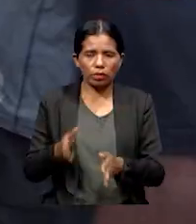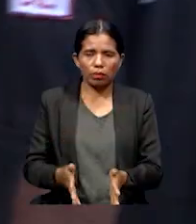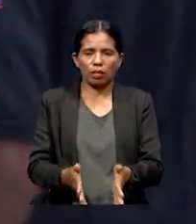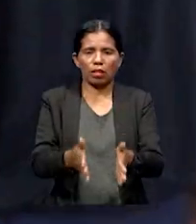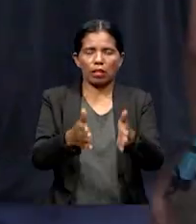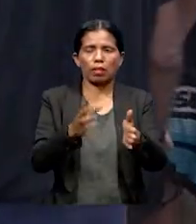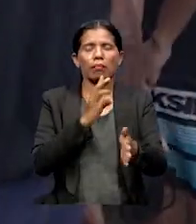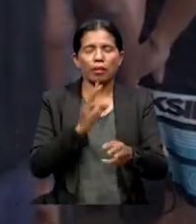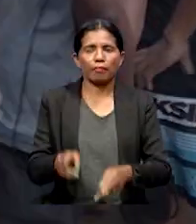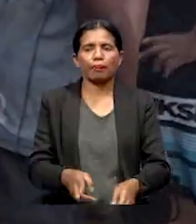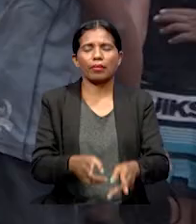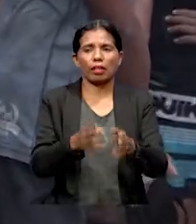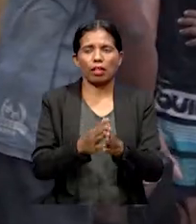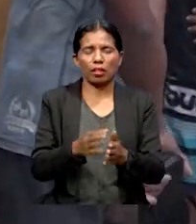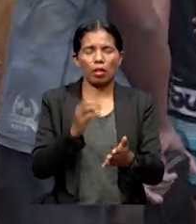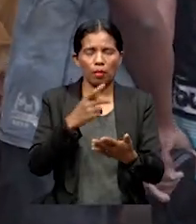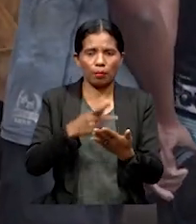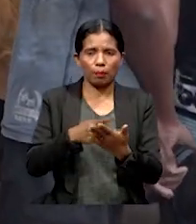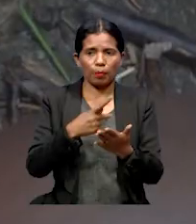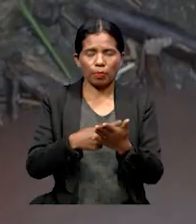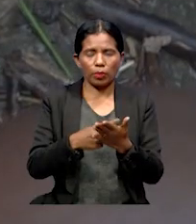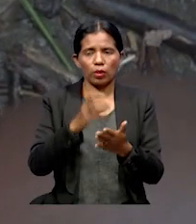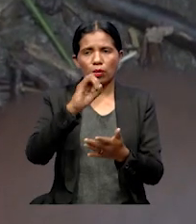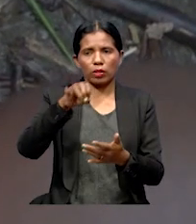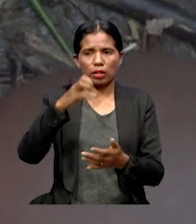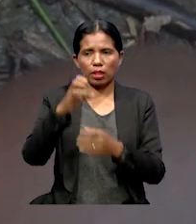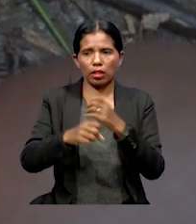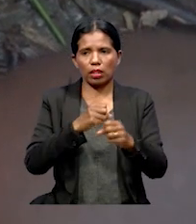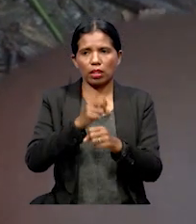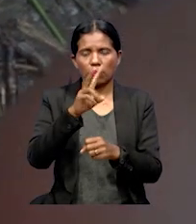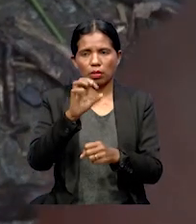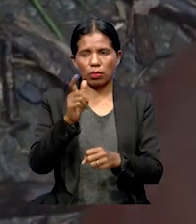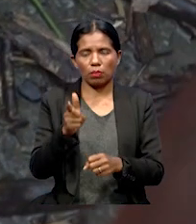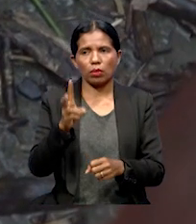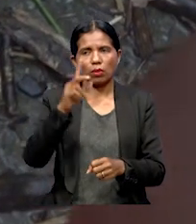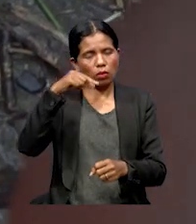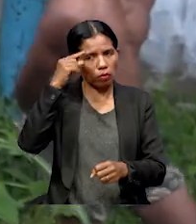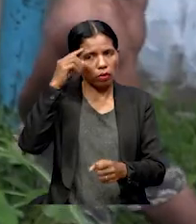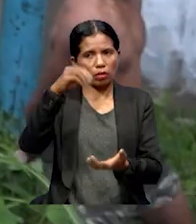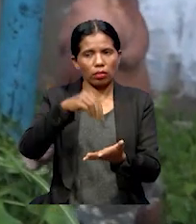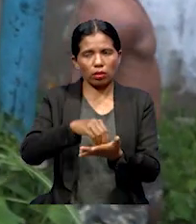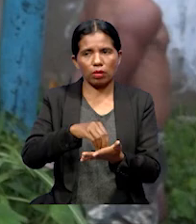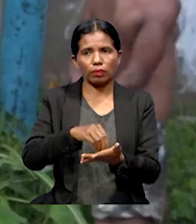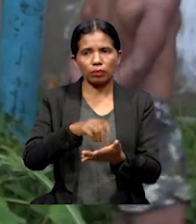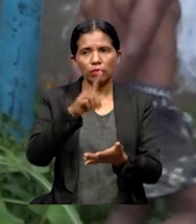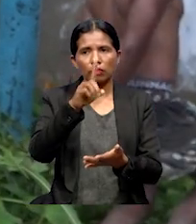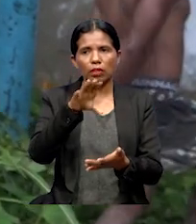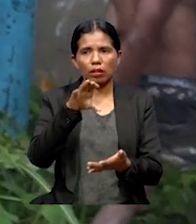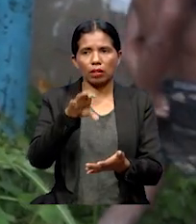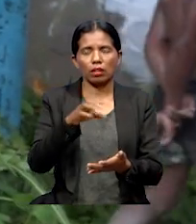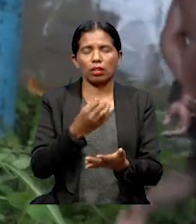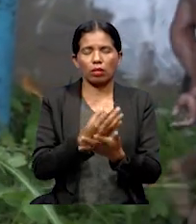ia proposta orçamento geral estado batina ri hun rua nulu resin rua governo aloca tokon atustolu resin ia